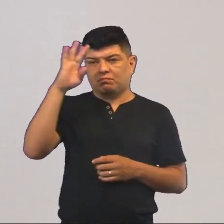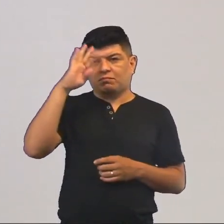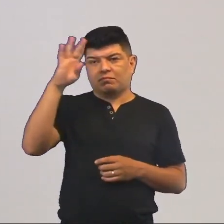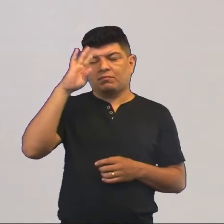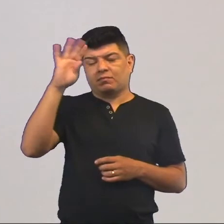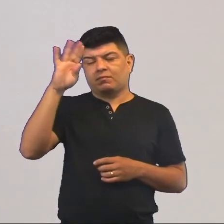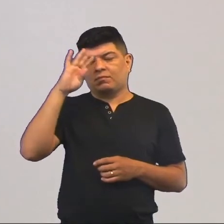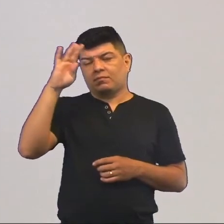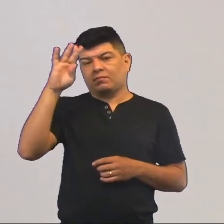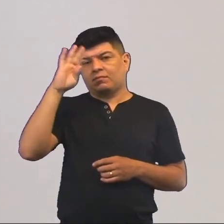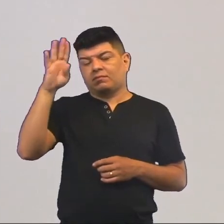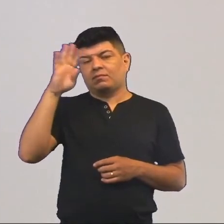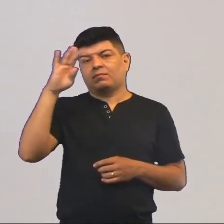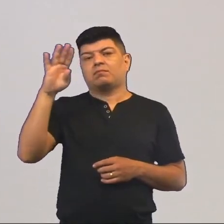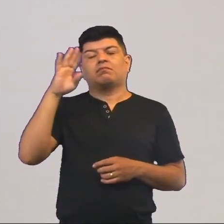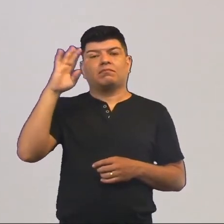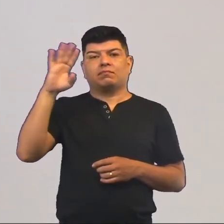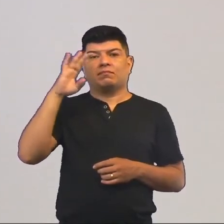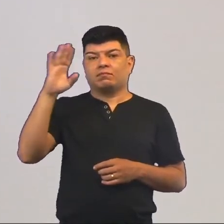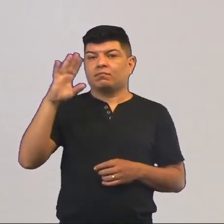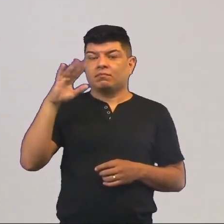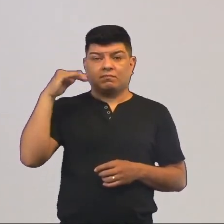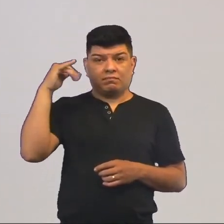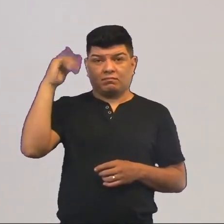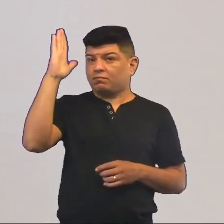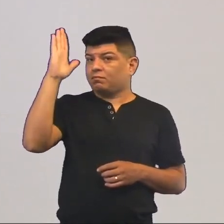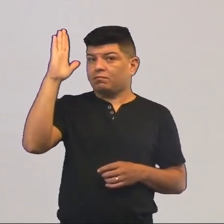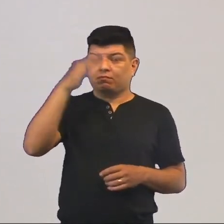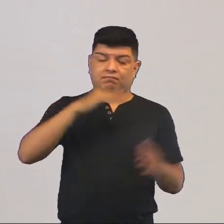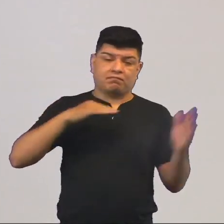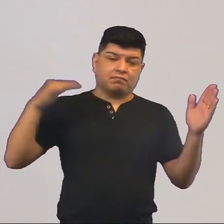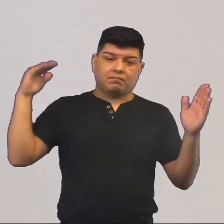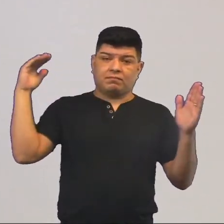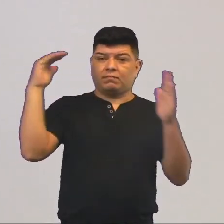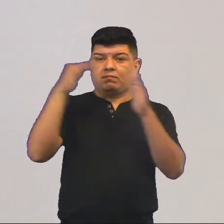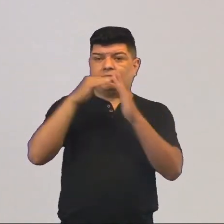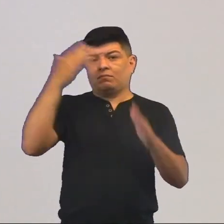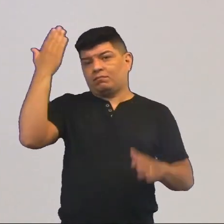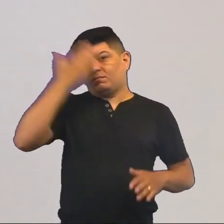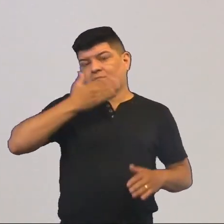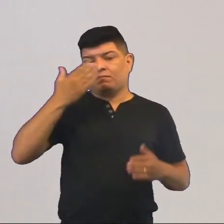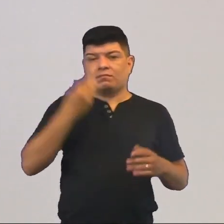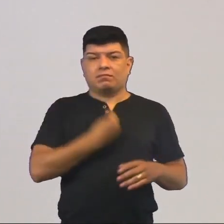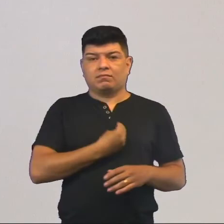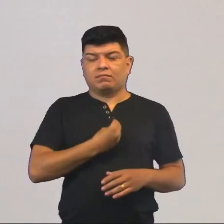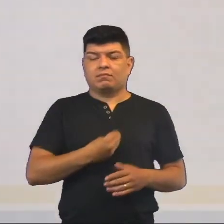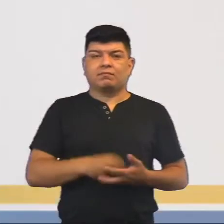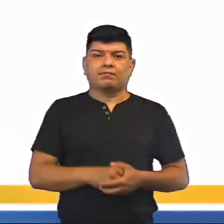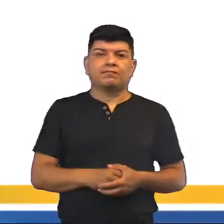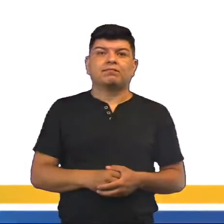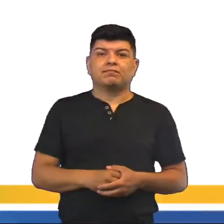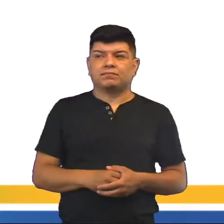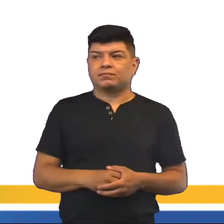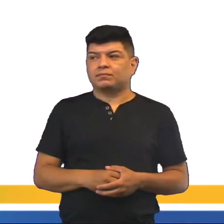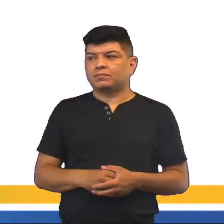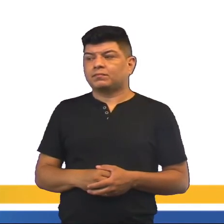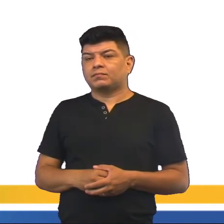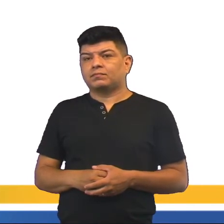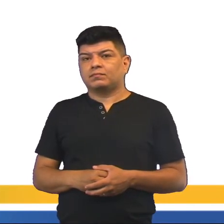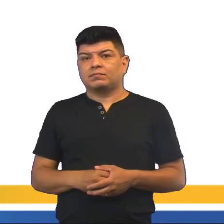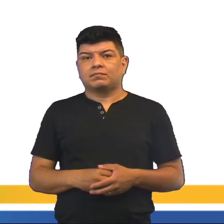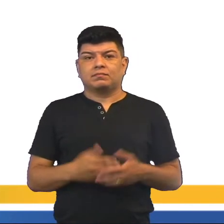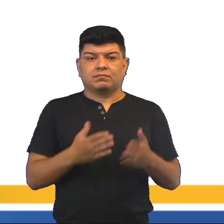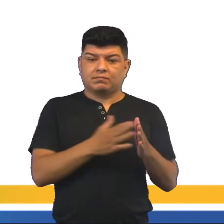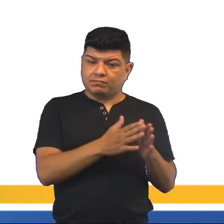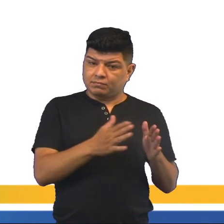inimaginável, né? Algo já feito assim, já à frente do tempo que estava, né? Bom,